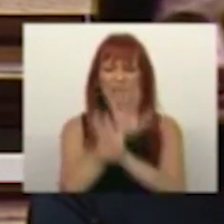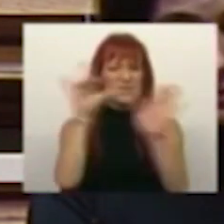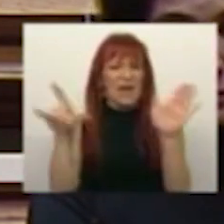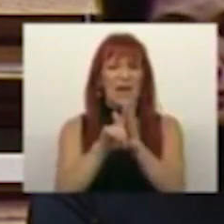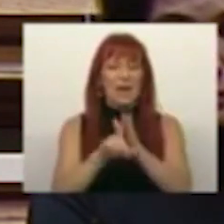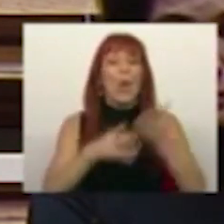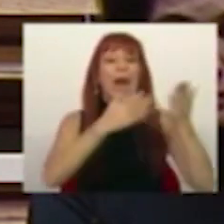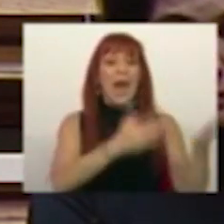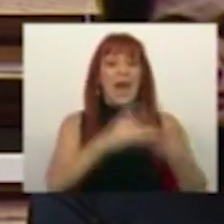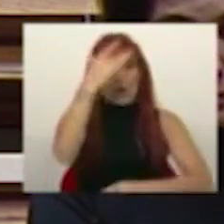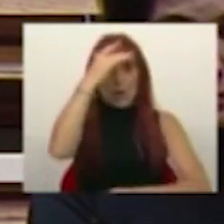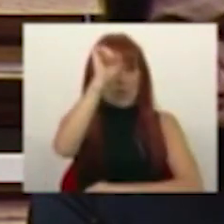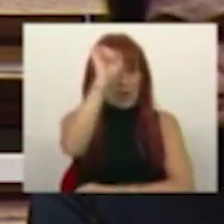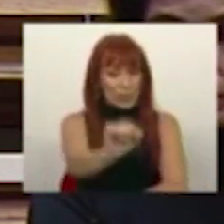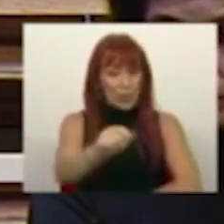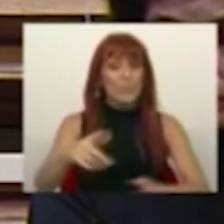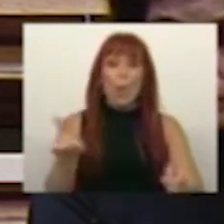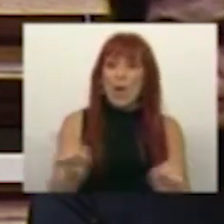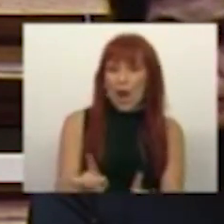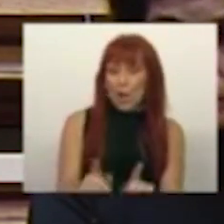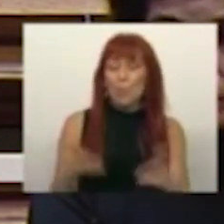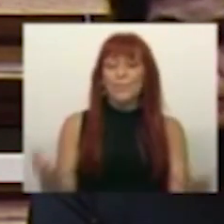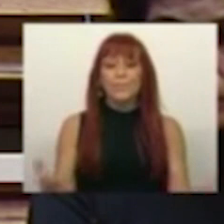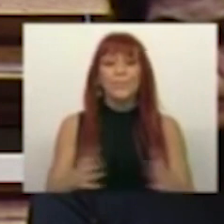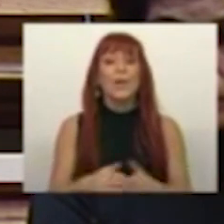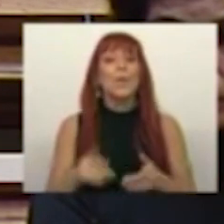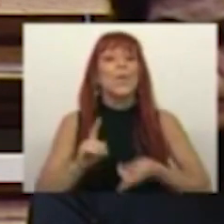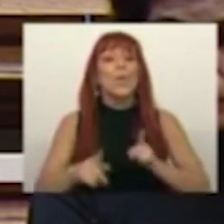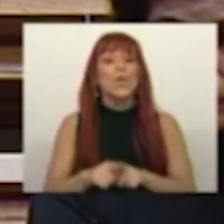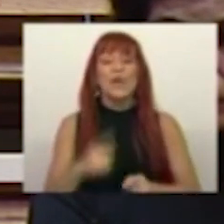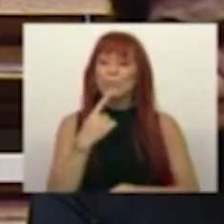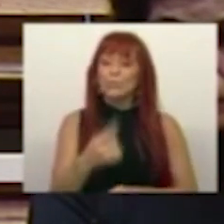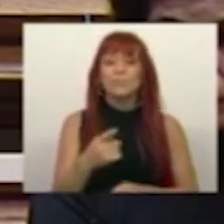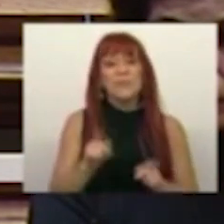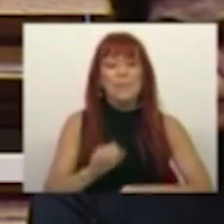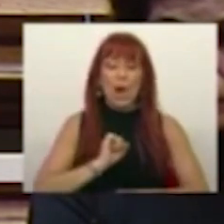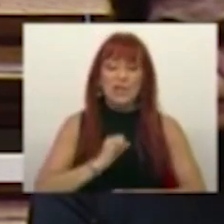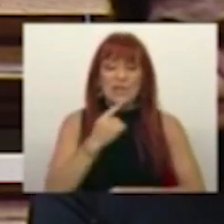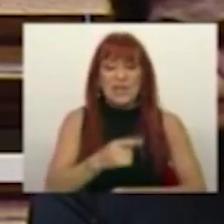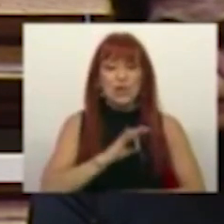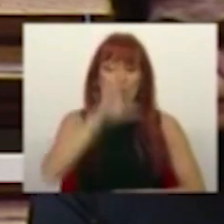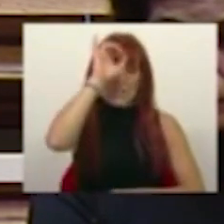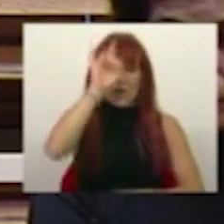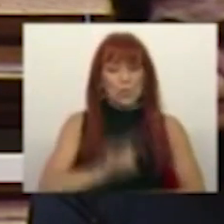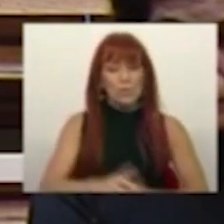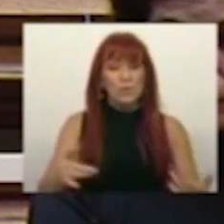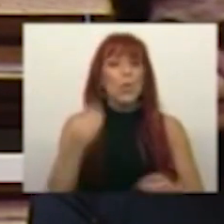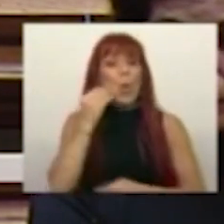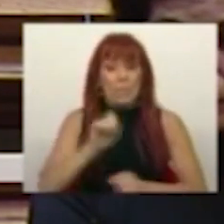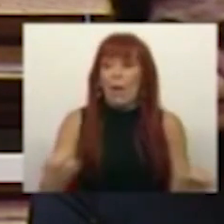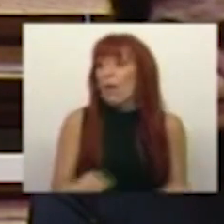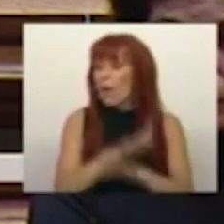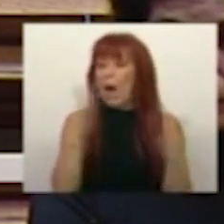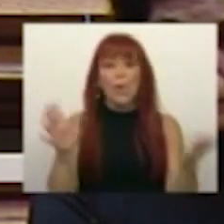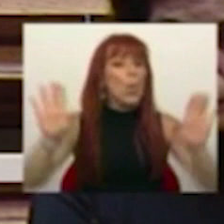lei. É este o seu entendimento ou não, com uma afirmação também da nossa parte do Sr. Primeiro-Ministro, que é, como é